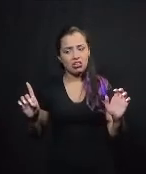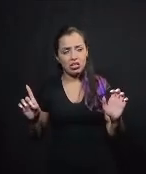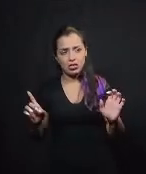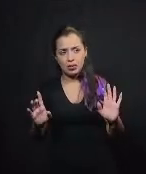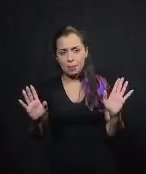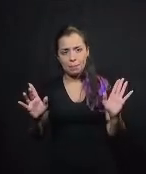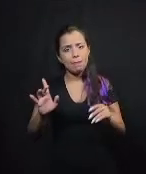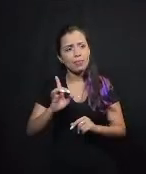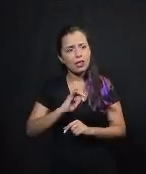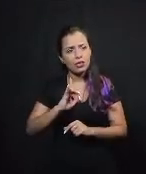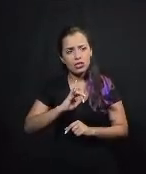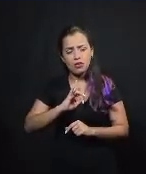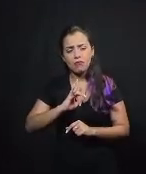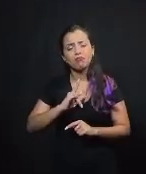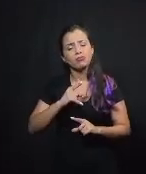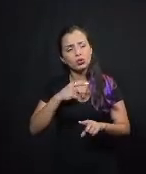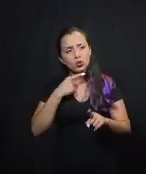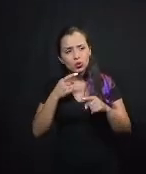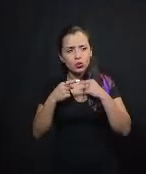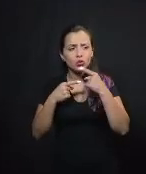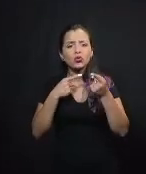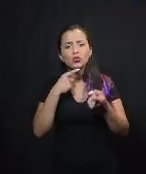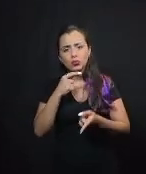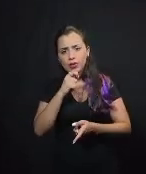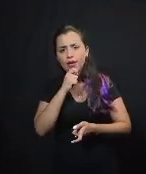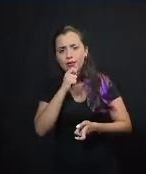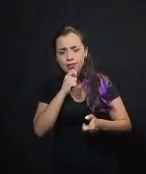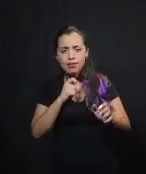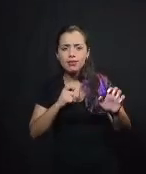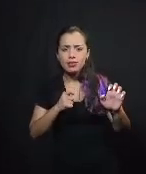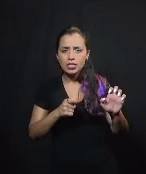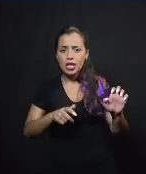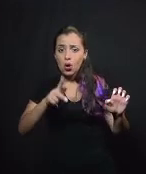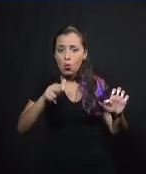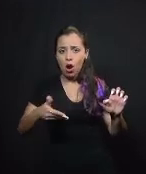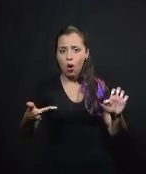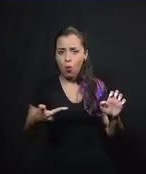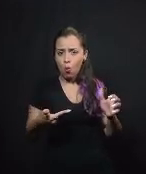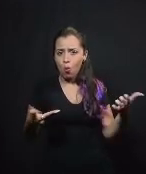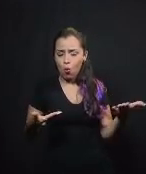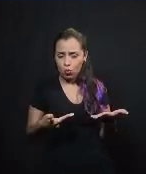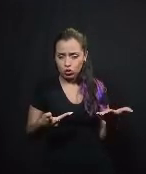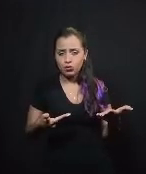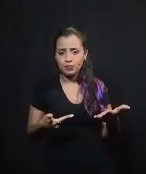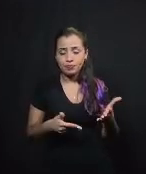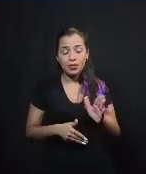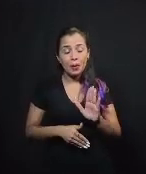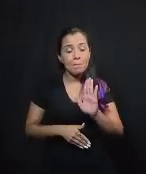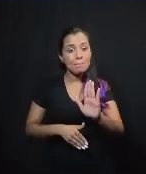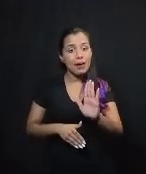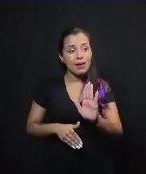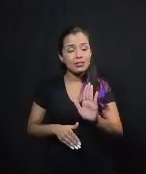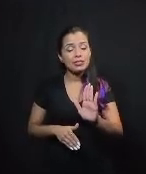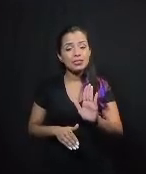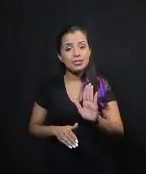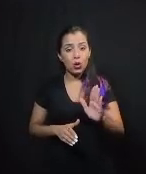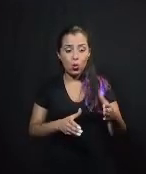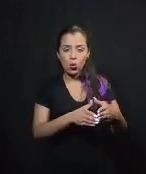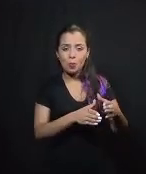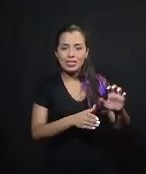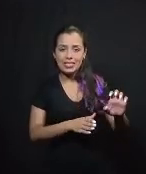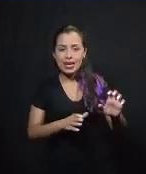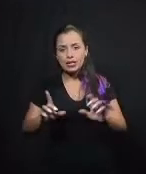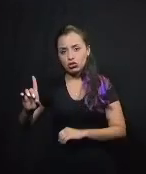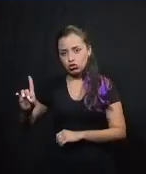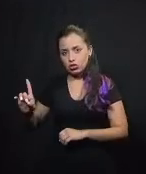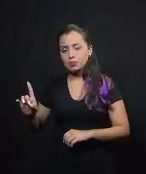várias dúvidas a respeito da esquerda tal como ela é hoje, mas que uma grande massa de gente que